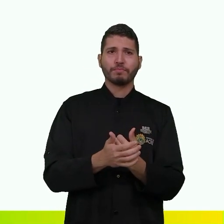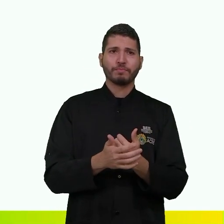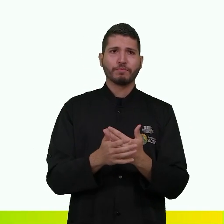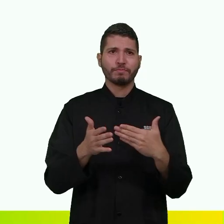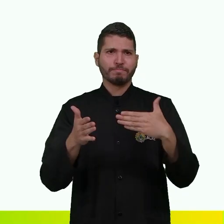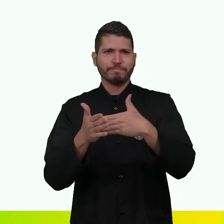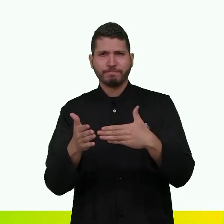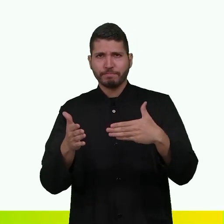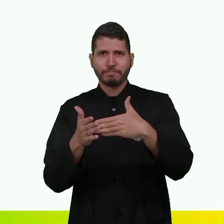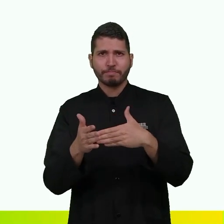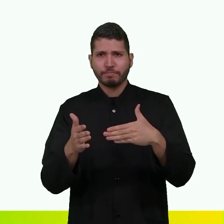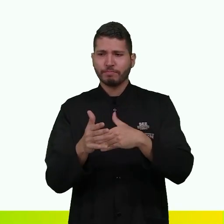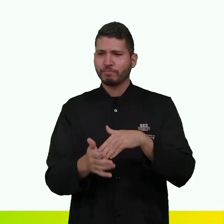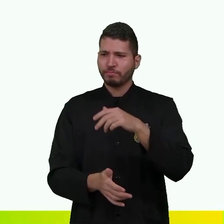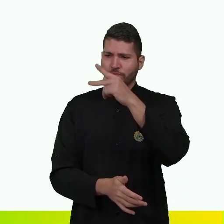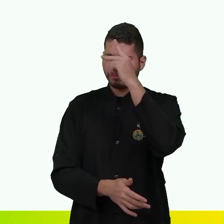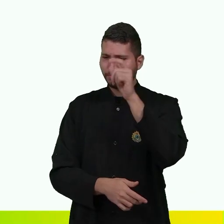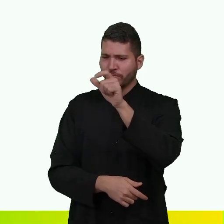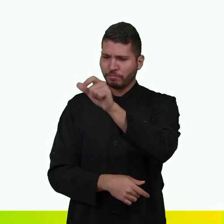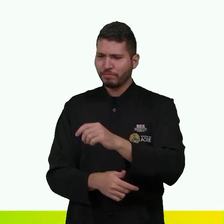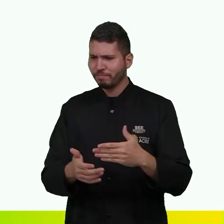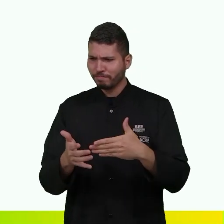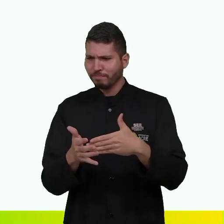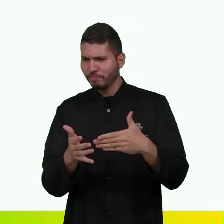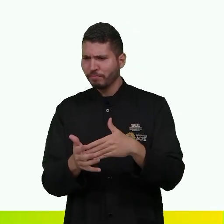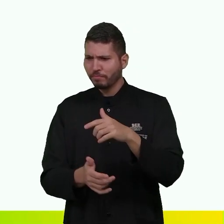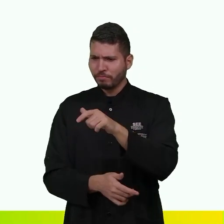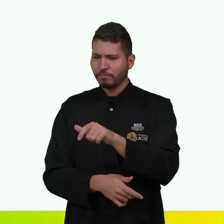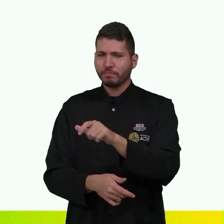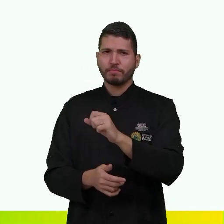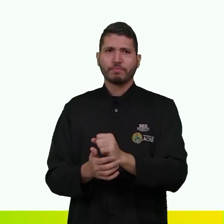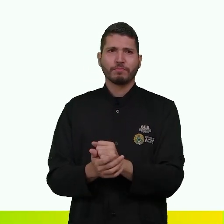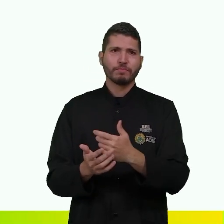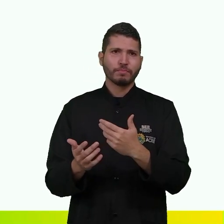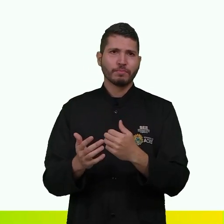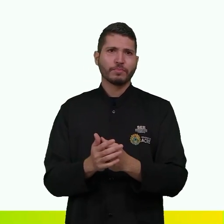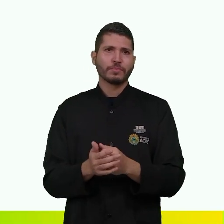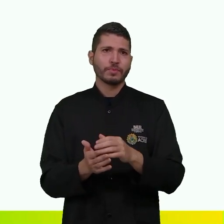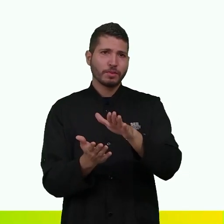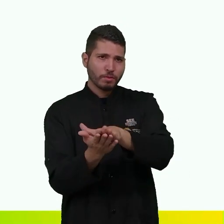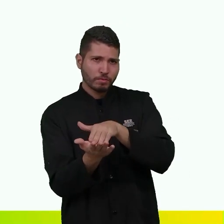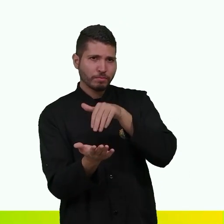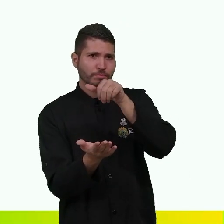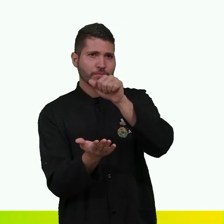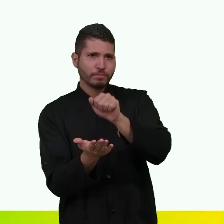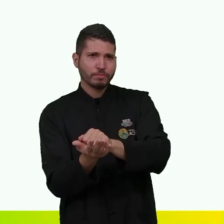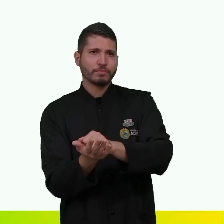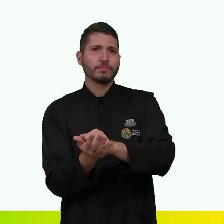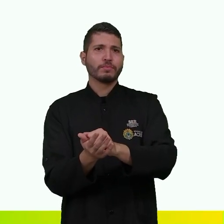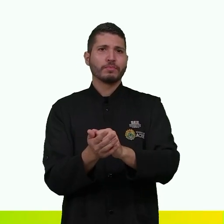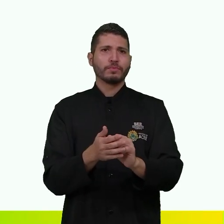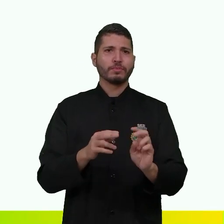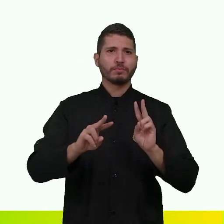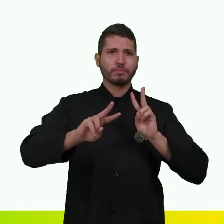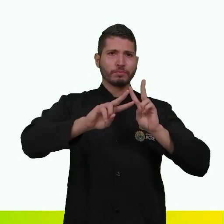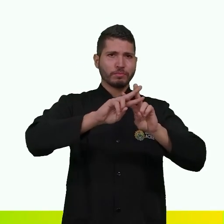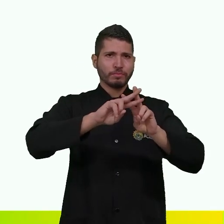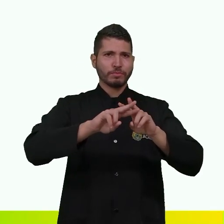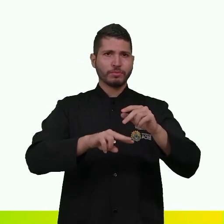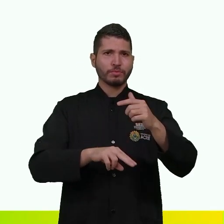análoga ou a de escravo, pena, reclusão de 2 a 8 anos mais multa, além das penas correspondentes à